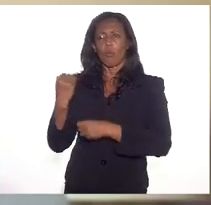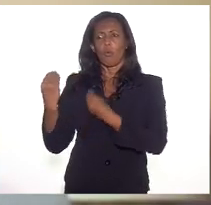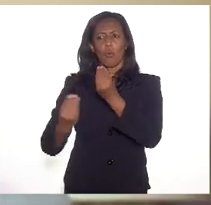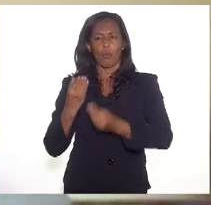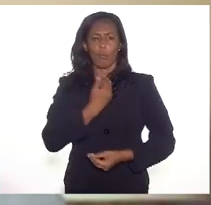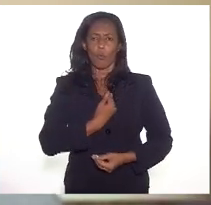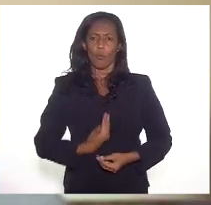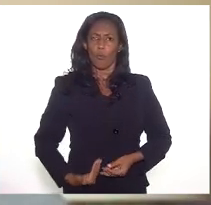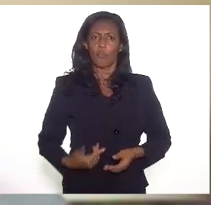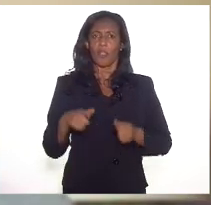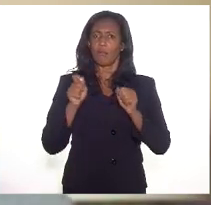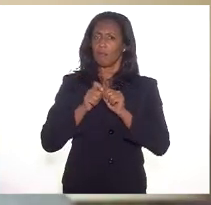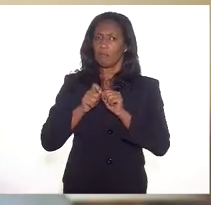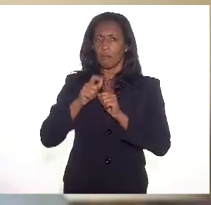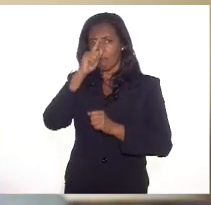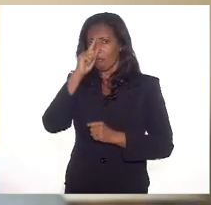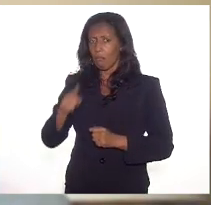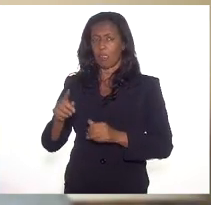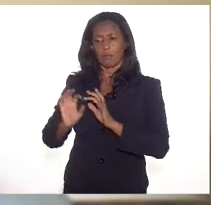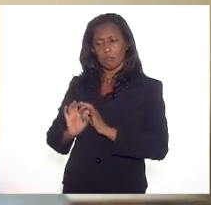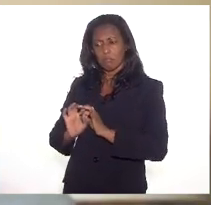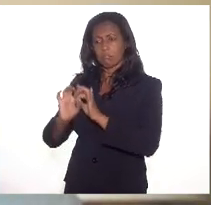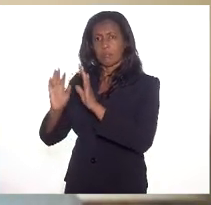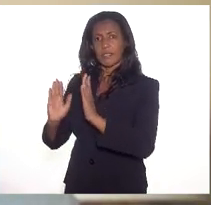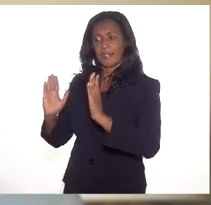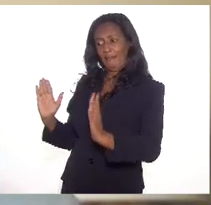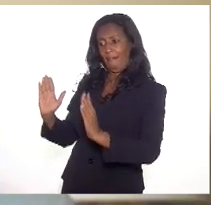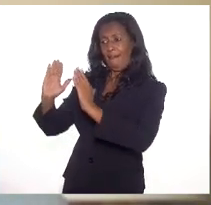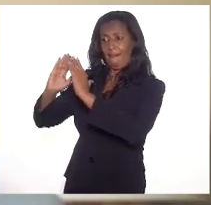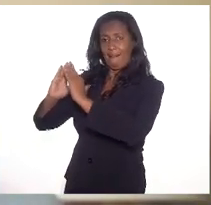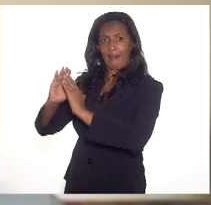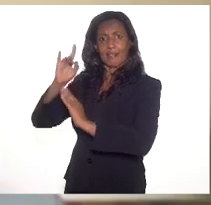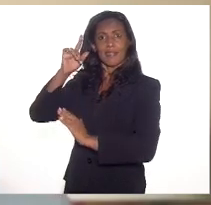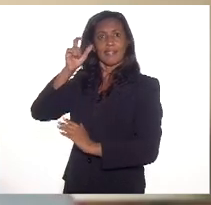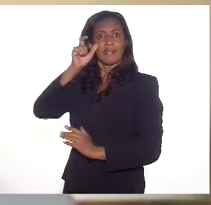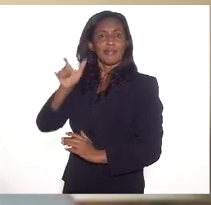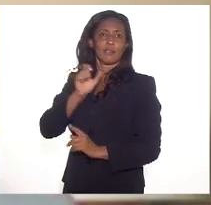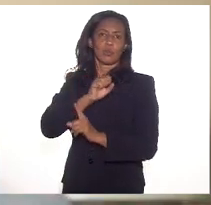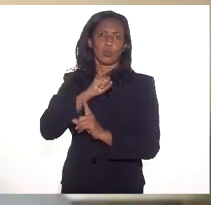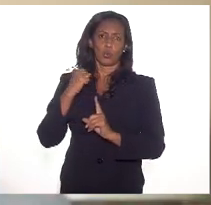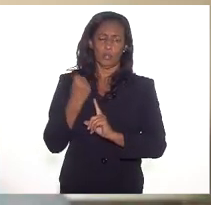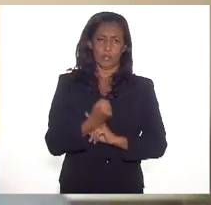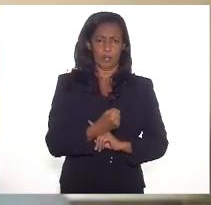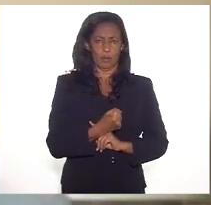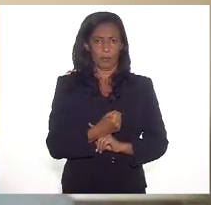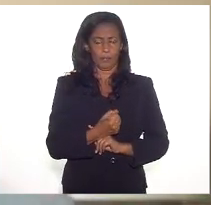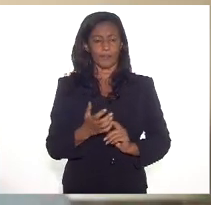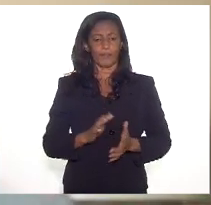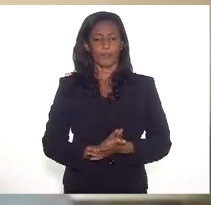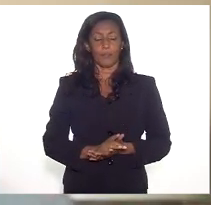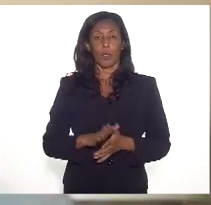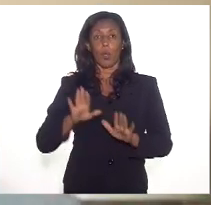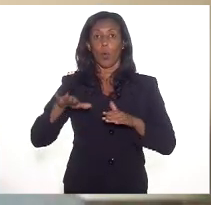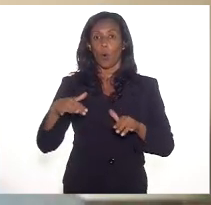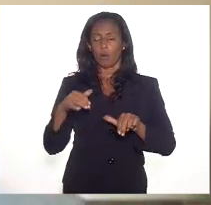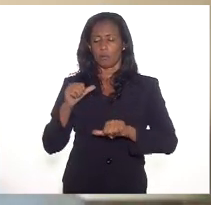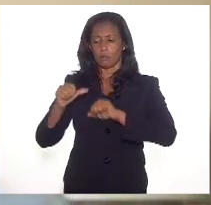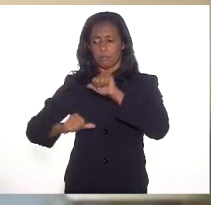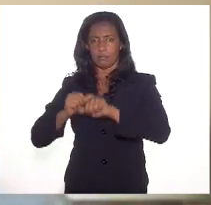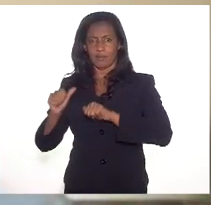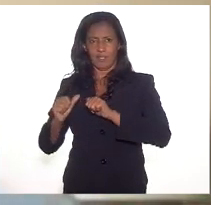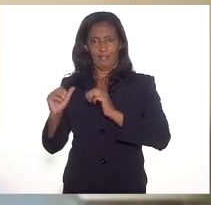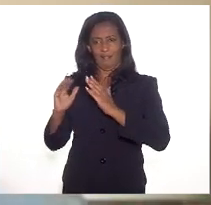quando faz a titulação, que é a destinação de habitação de interesse social. Pois, caso você faça uma titulação privada, você